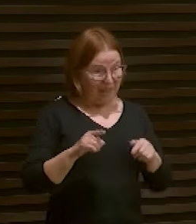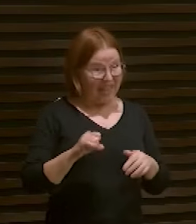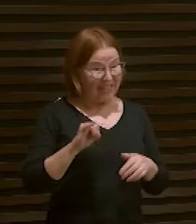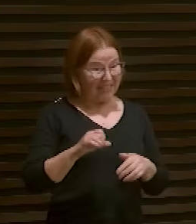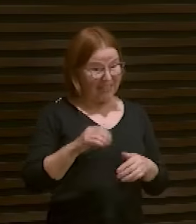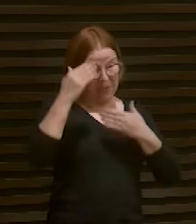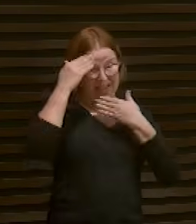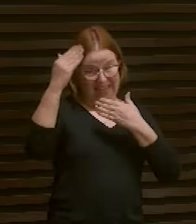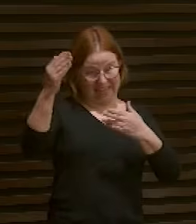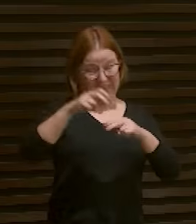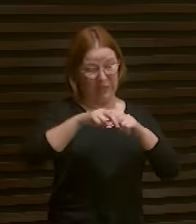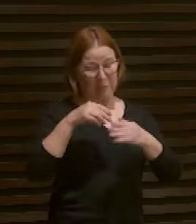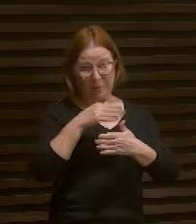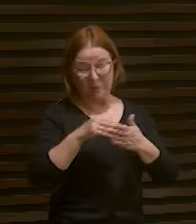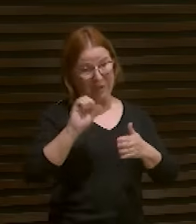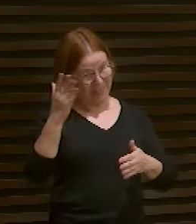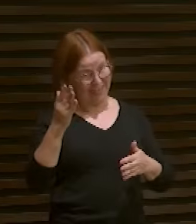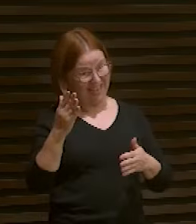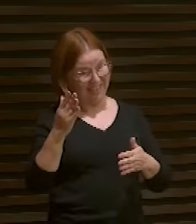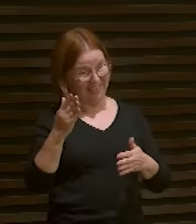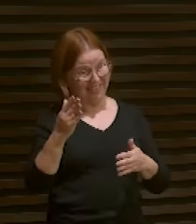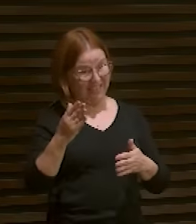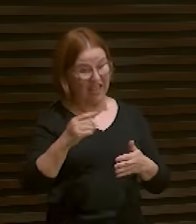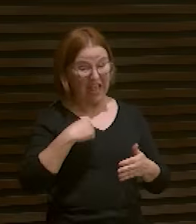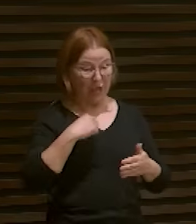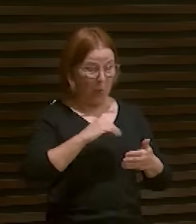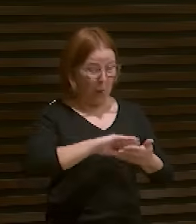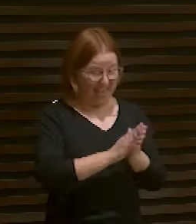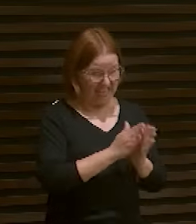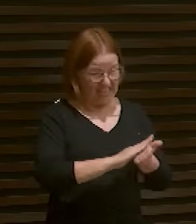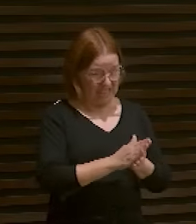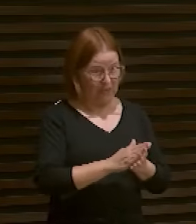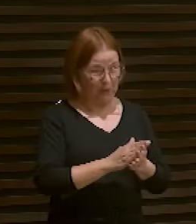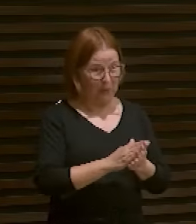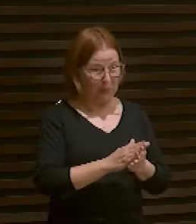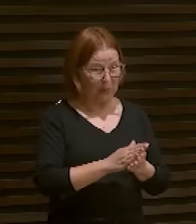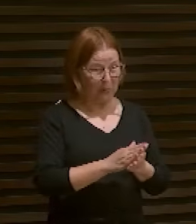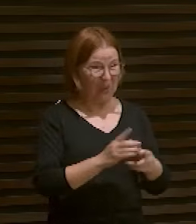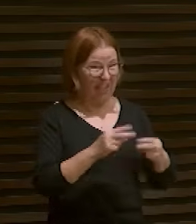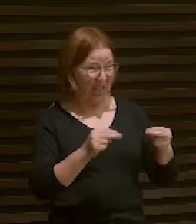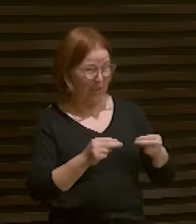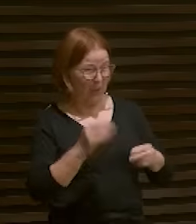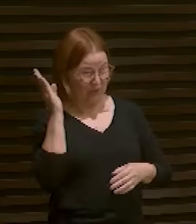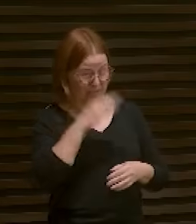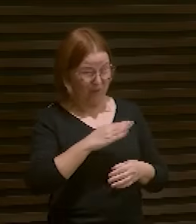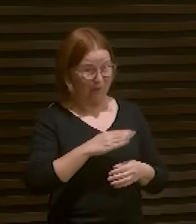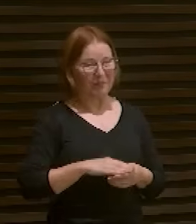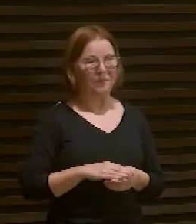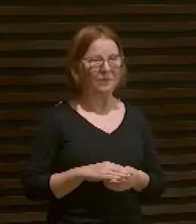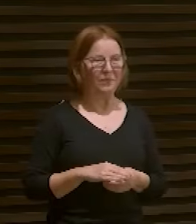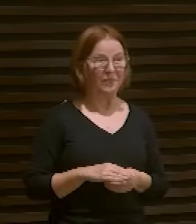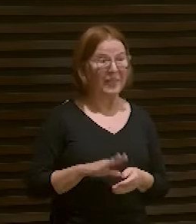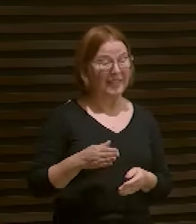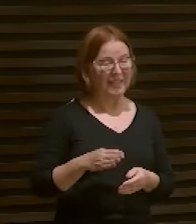esses elementos ruins. Quando eu estou agradecendo, eu não estou produzindo adrenalina, noradrenalina, eu